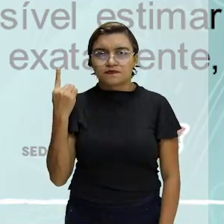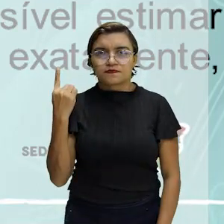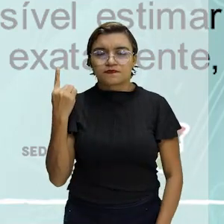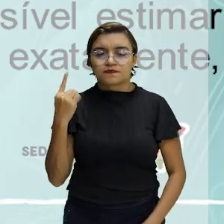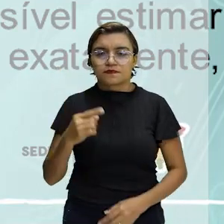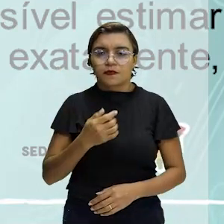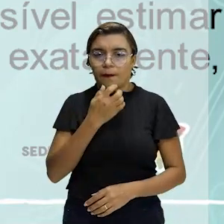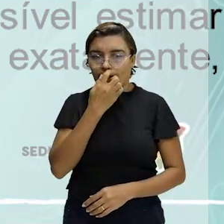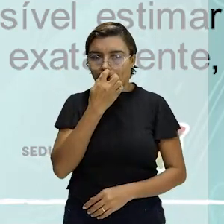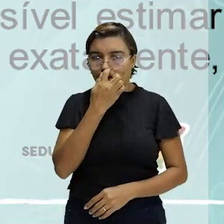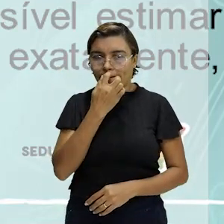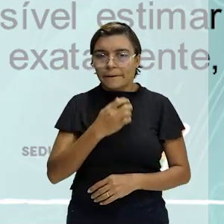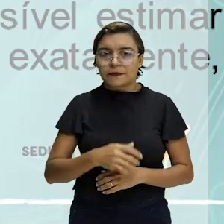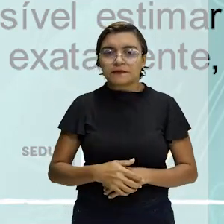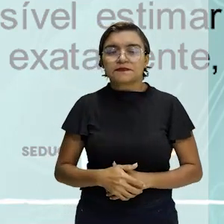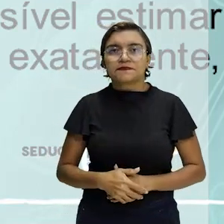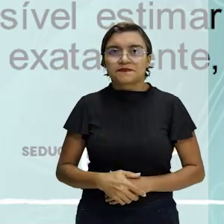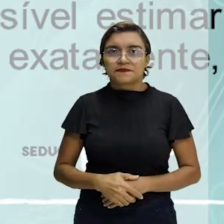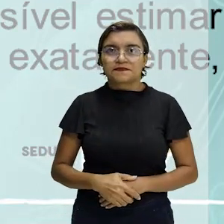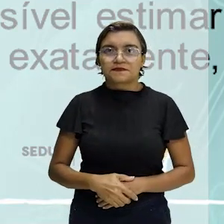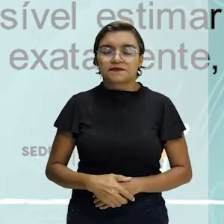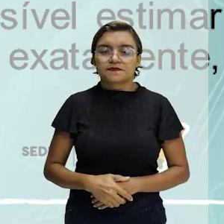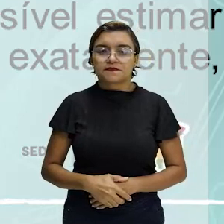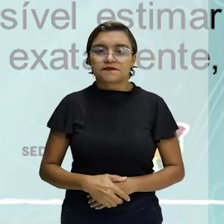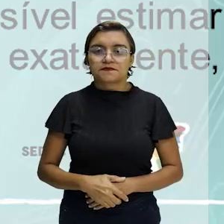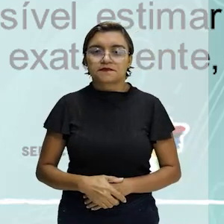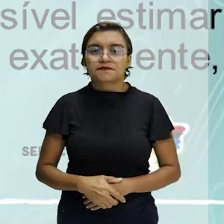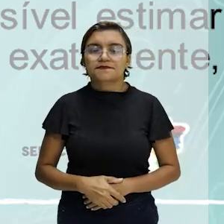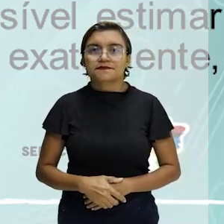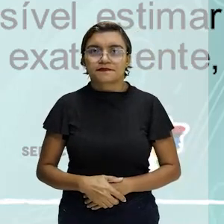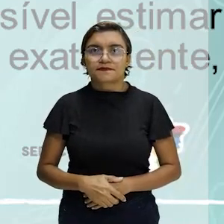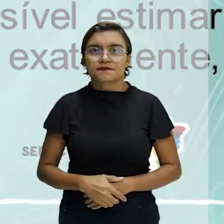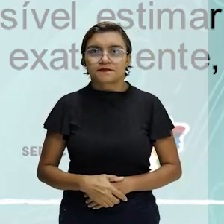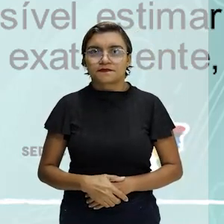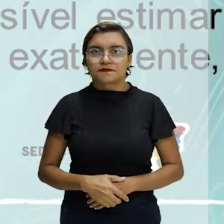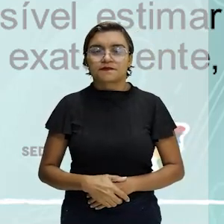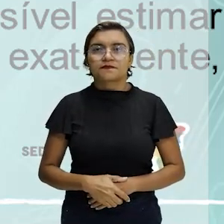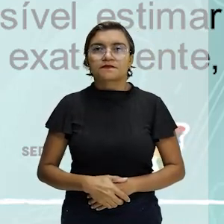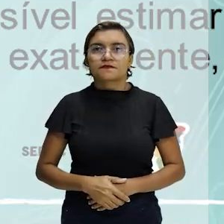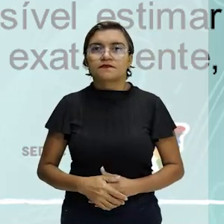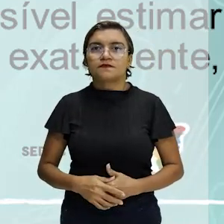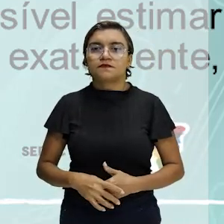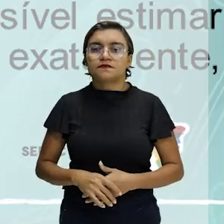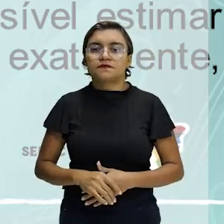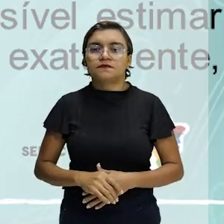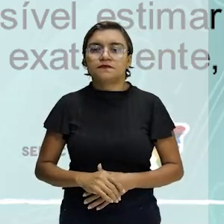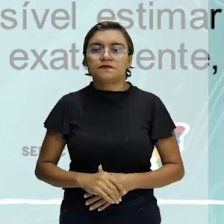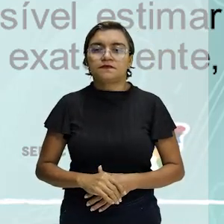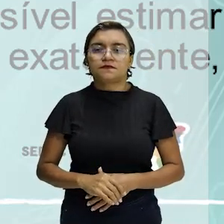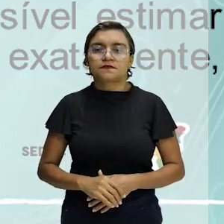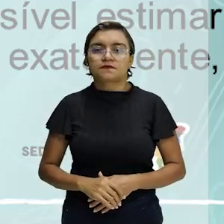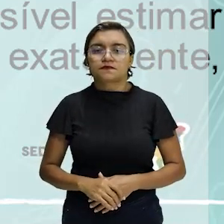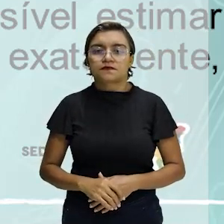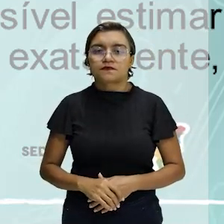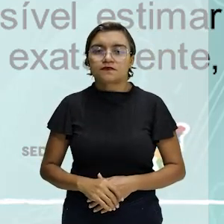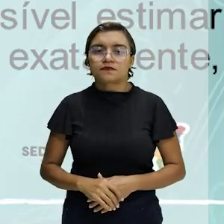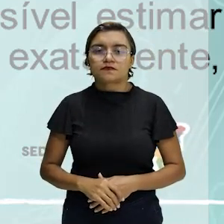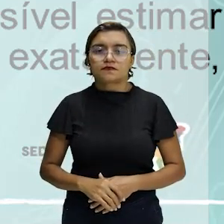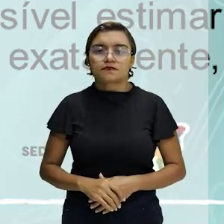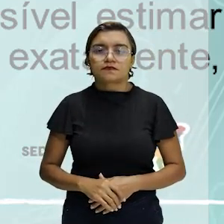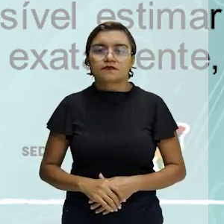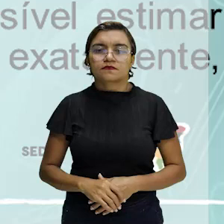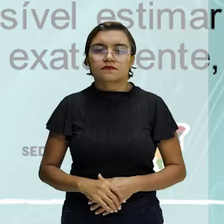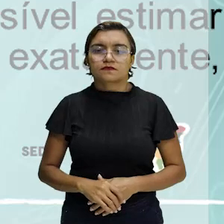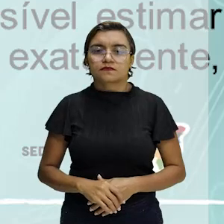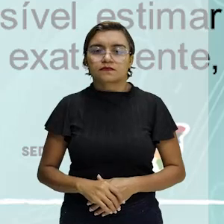americano George Zipf, é uma lei empírica que relaciona a frequência F de uma palavra em um dado